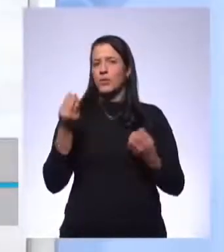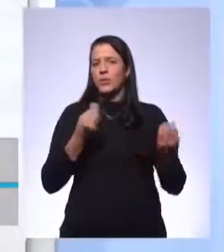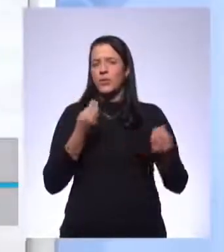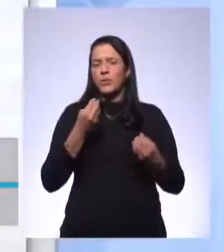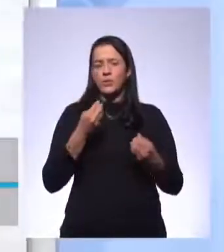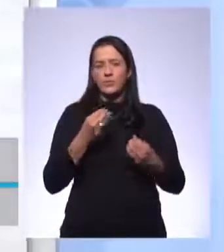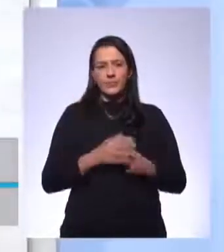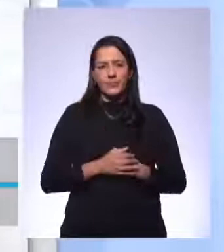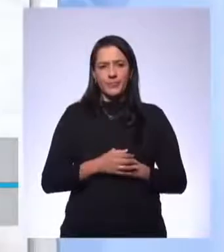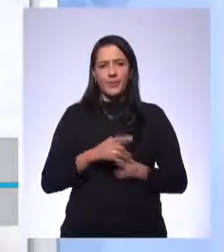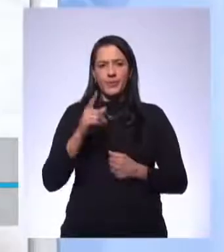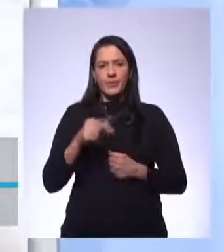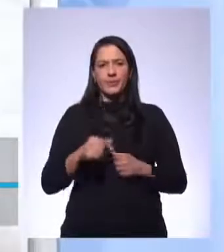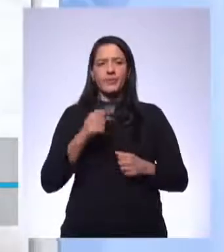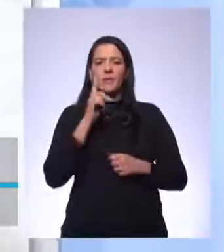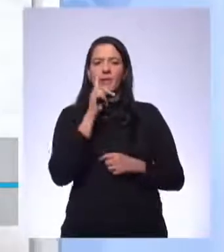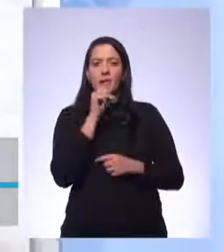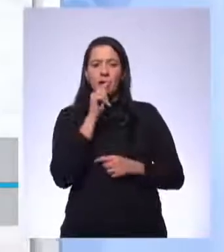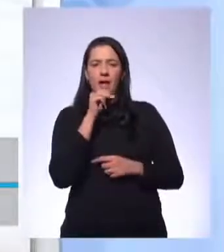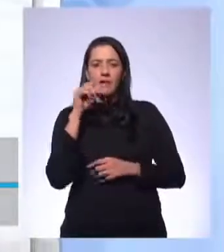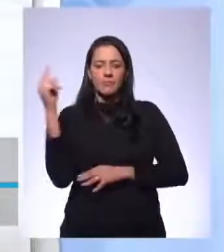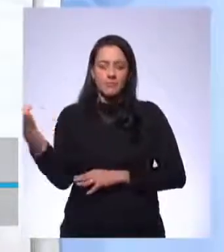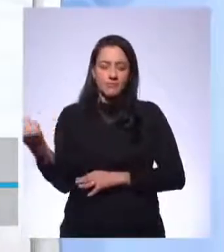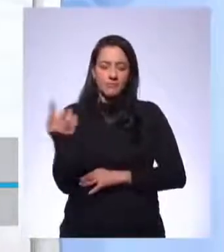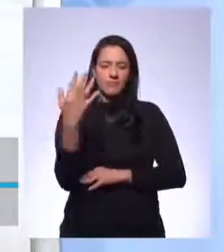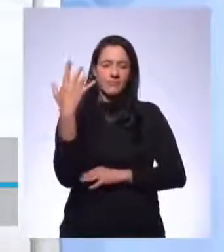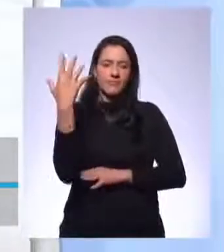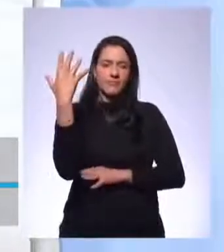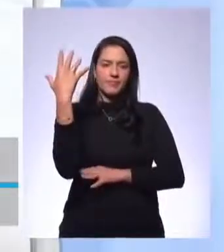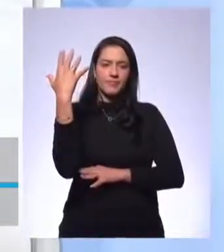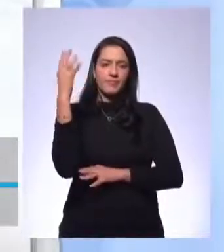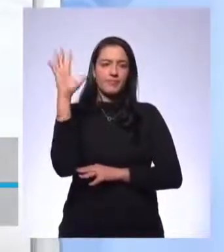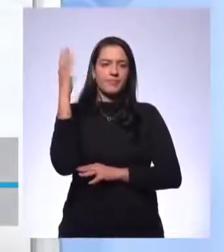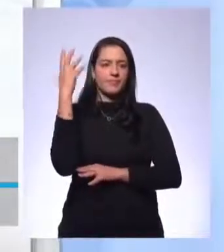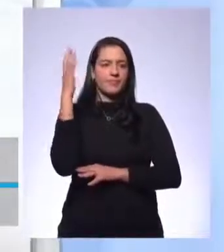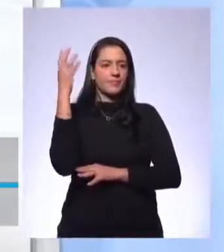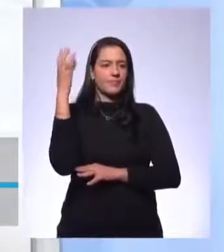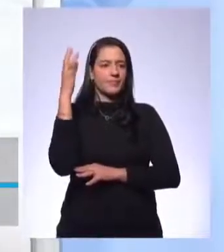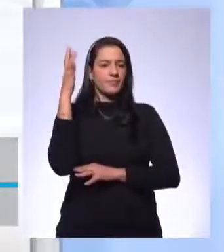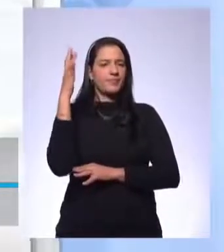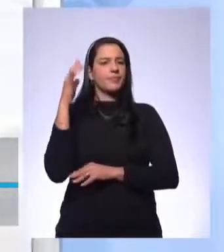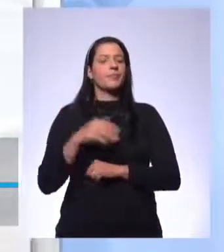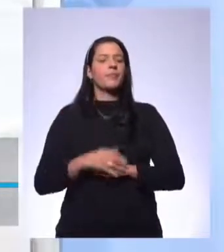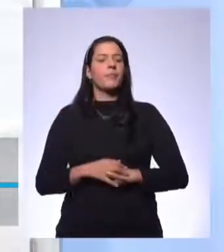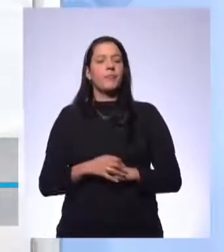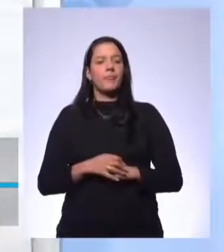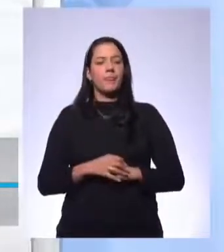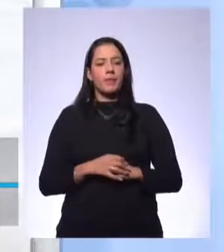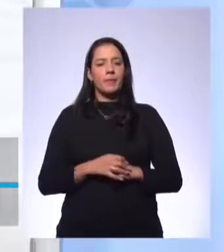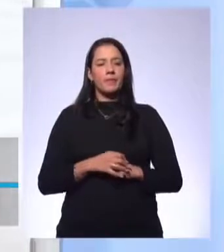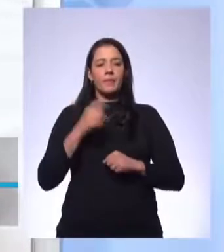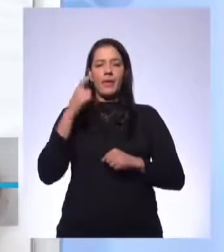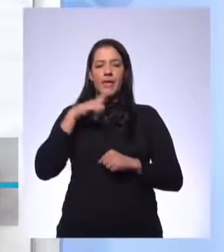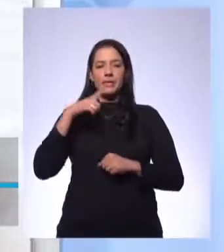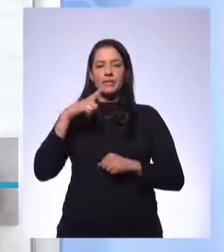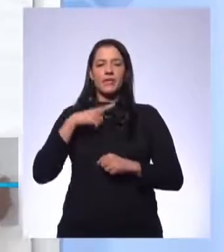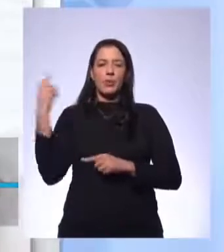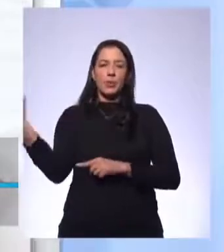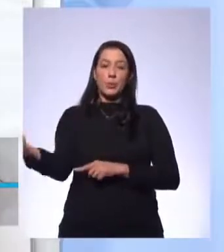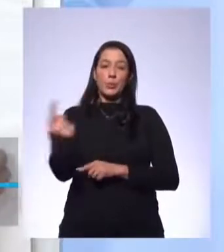que tem, por exemplo, 20, 30 metros de altura, e eu vou fazer uma raiz aqui pivotante, ó,